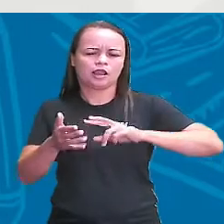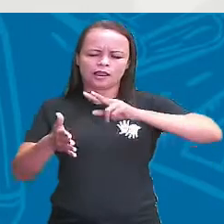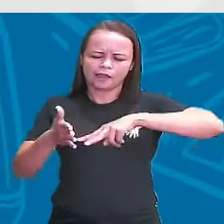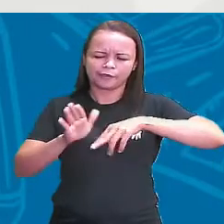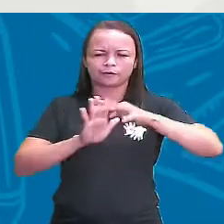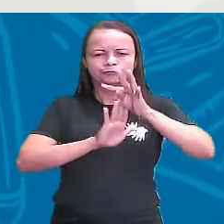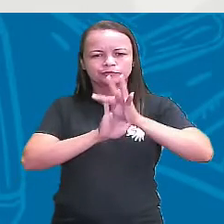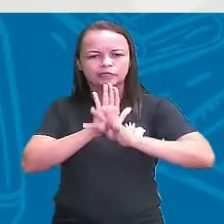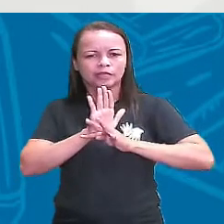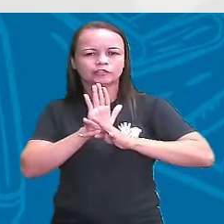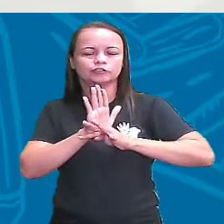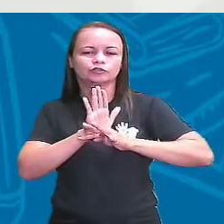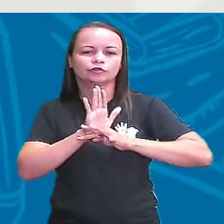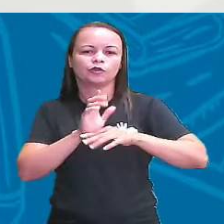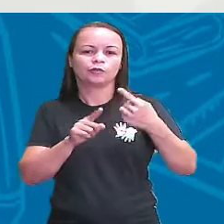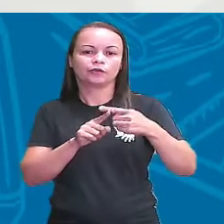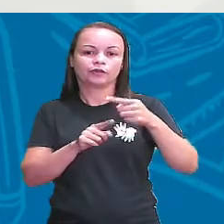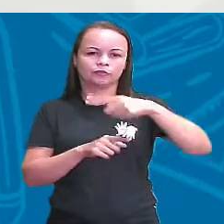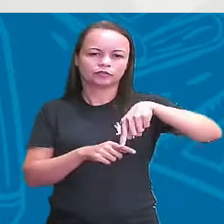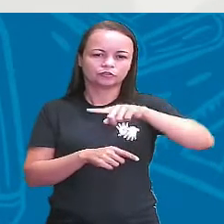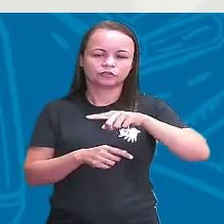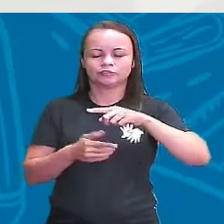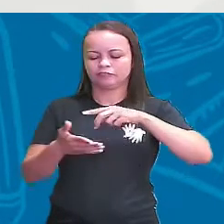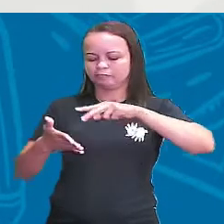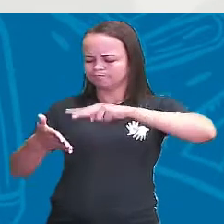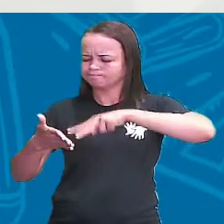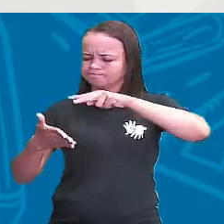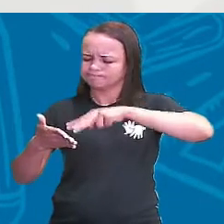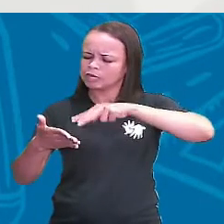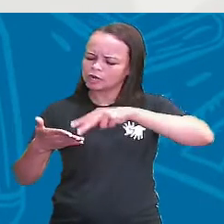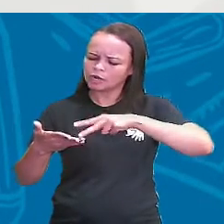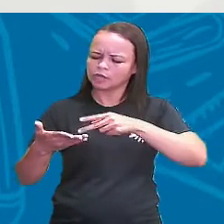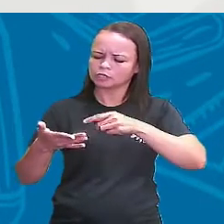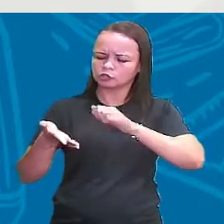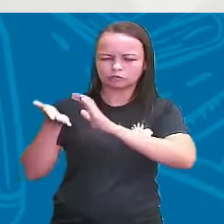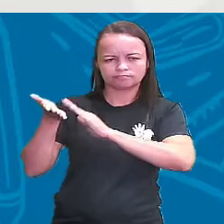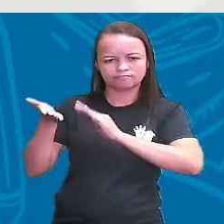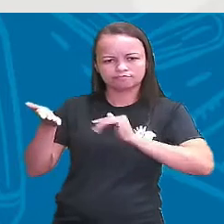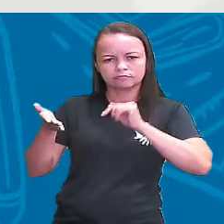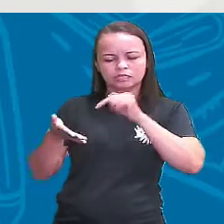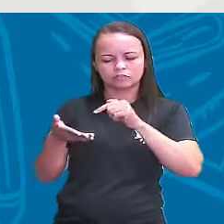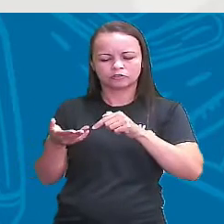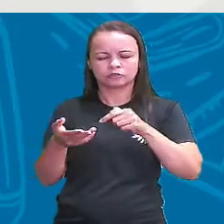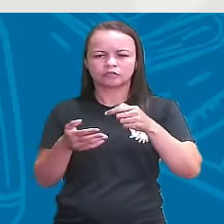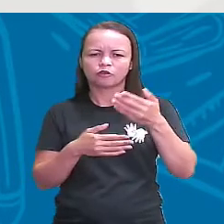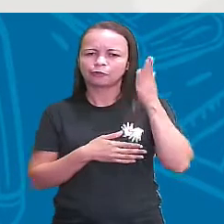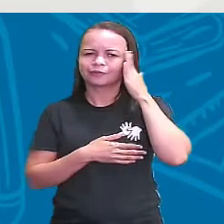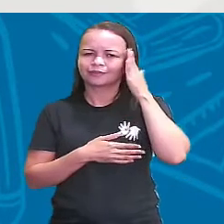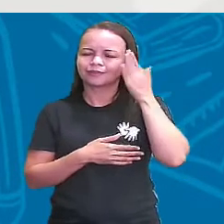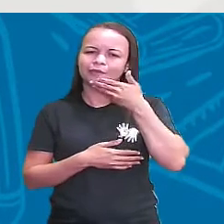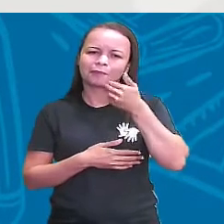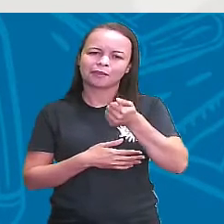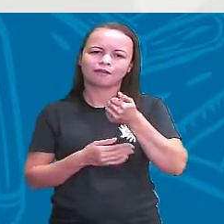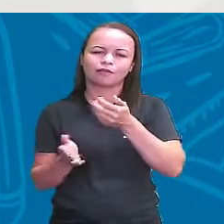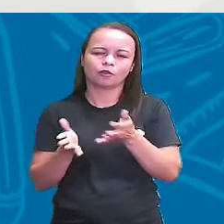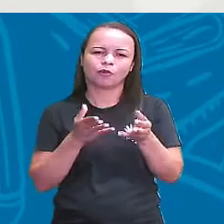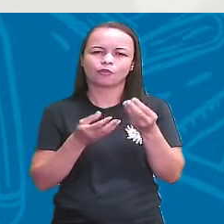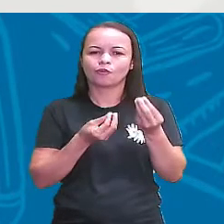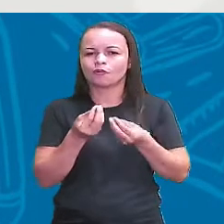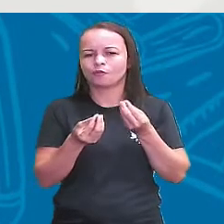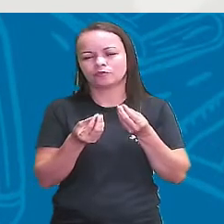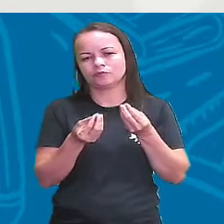textos, porque aí quando vocês estiverem lendo os textos, vocês vão conseguir identificar melhor e entender melhor, porque